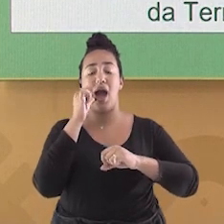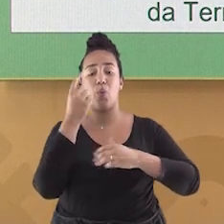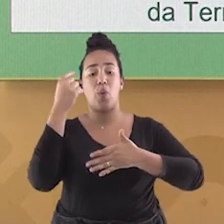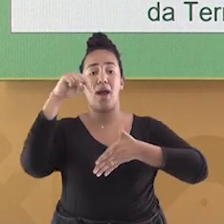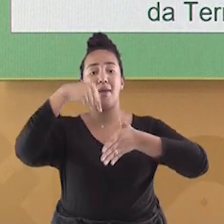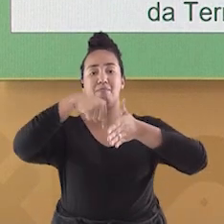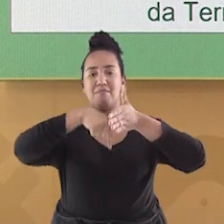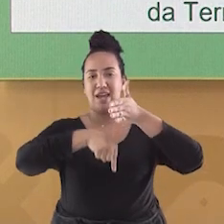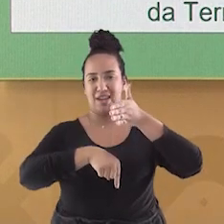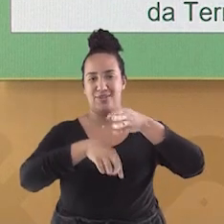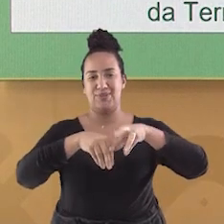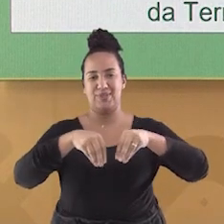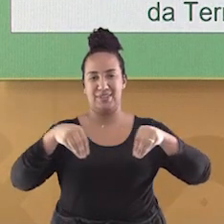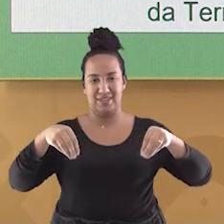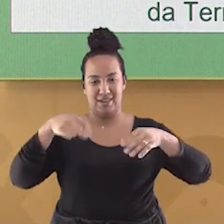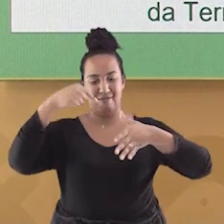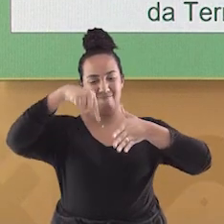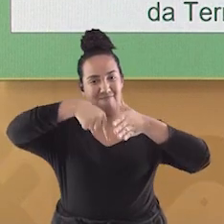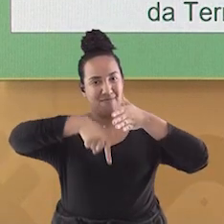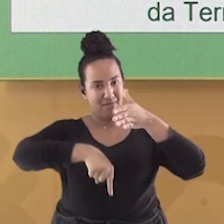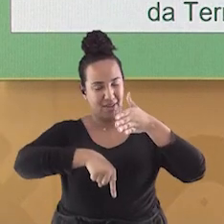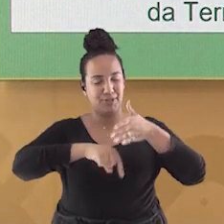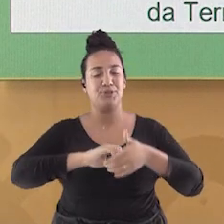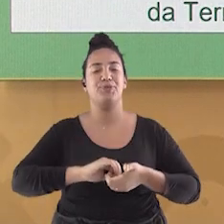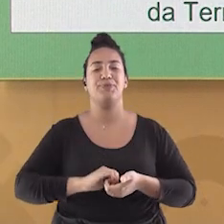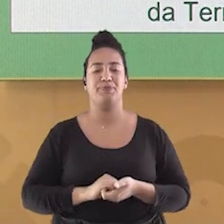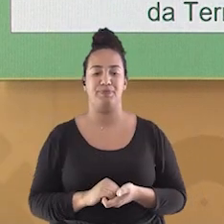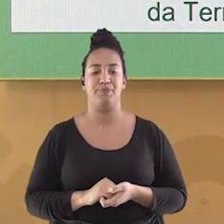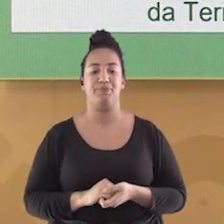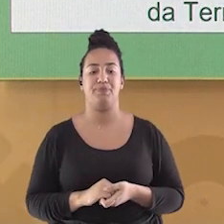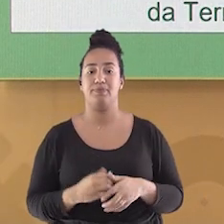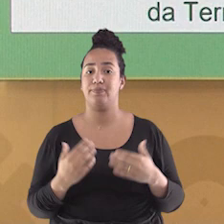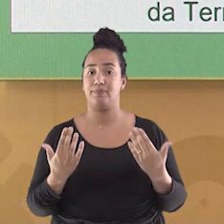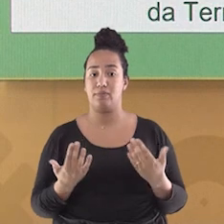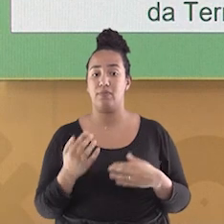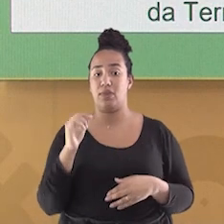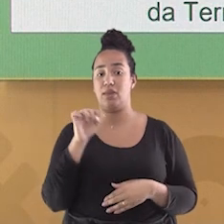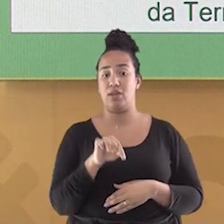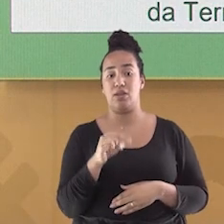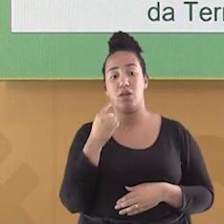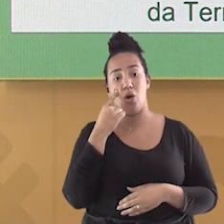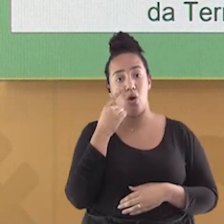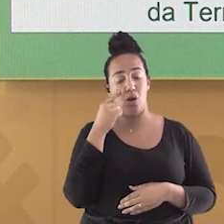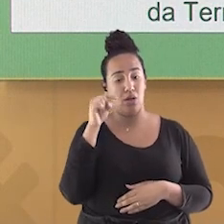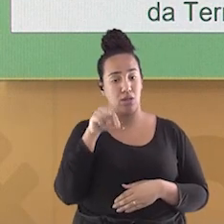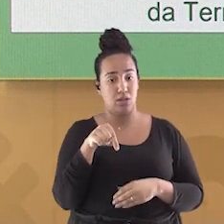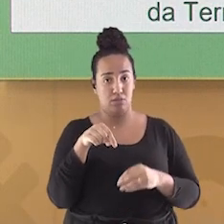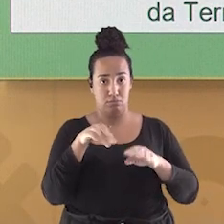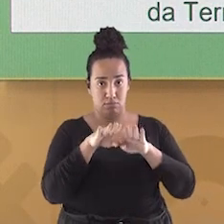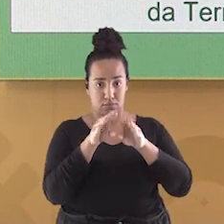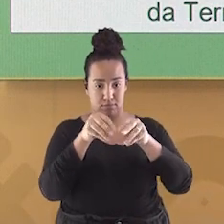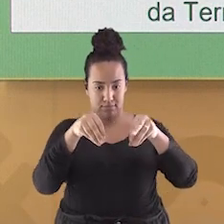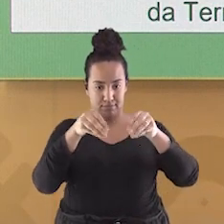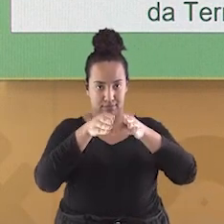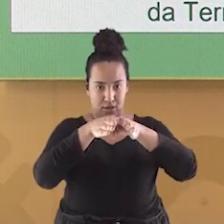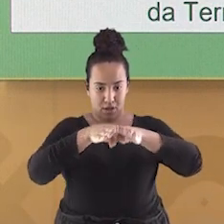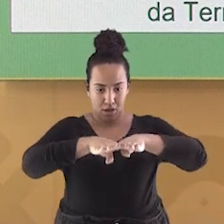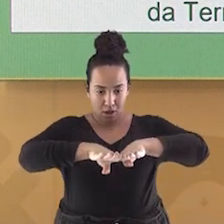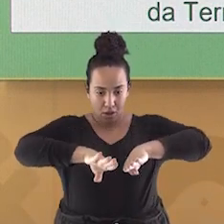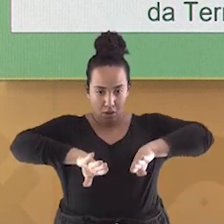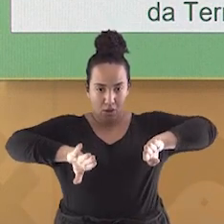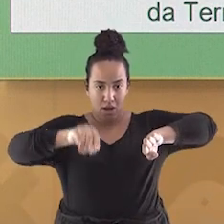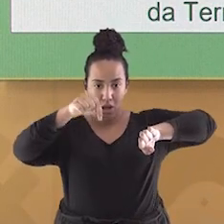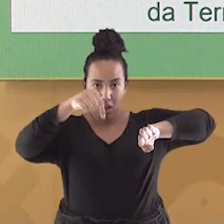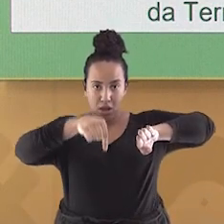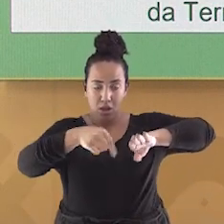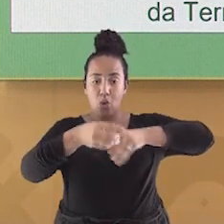nas partes subterrâneas da Terra. Nesse caso aqui, é possível frear essa erosão